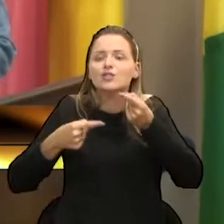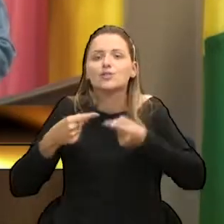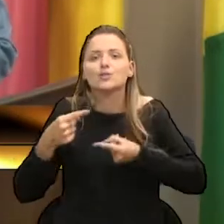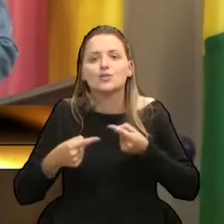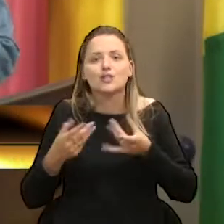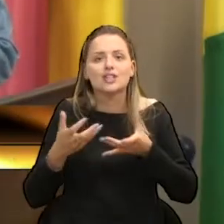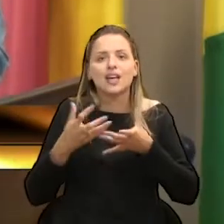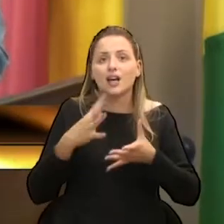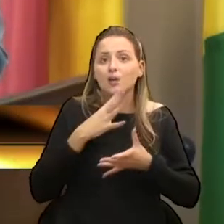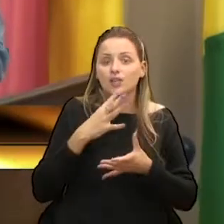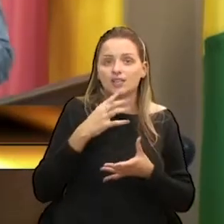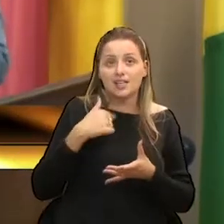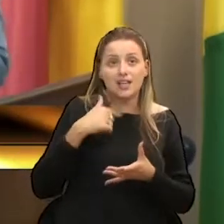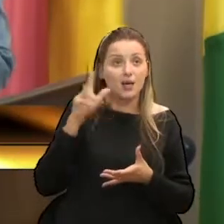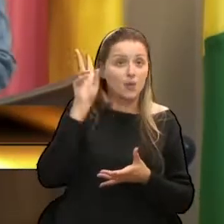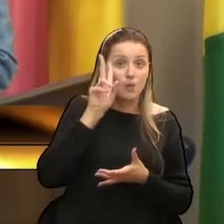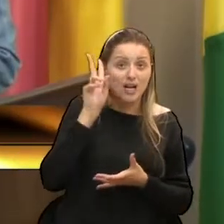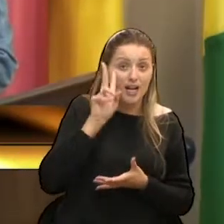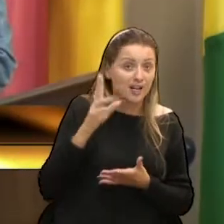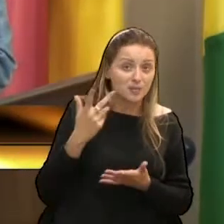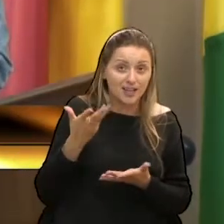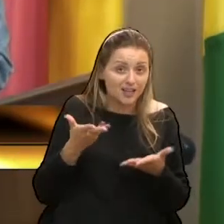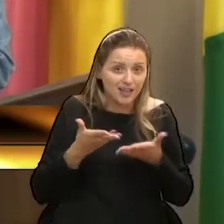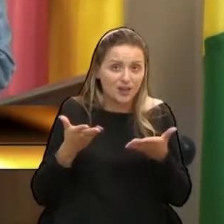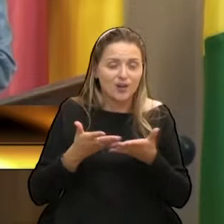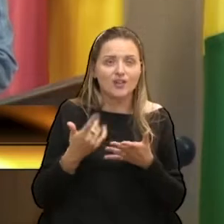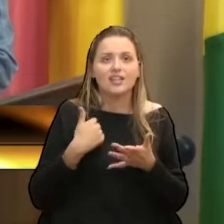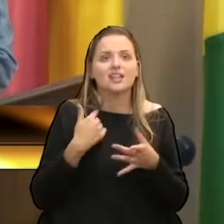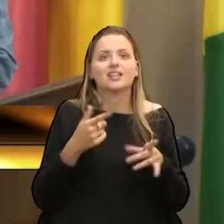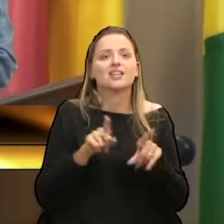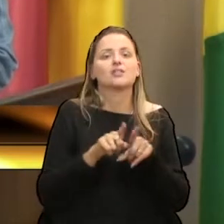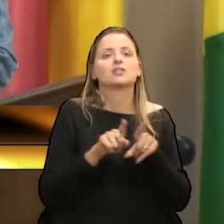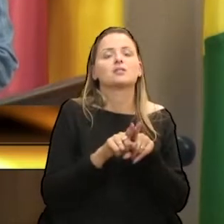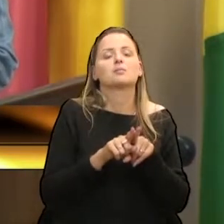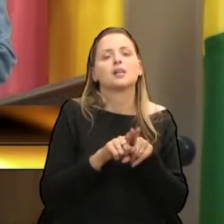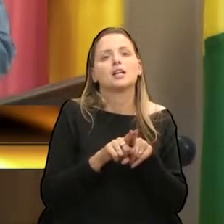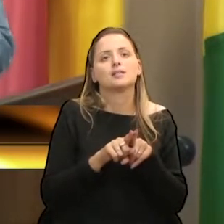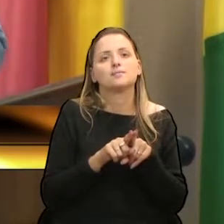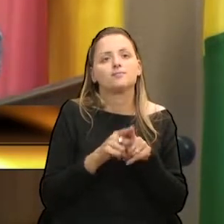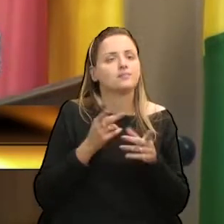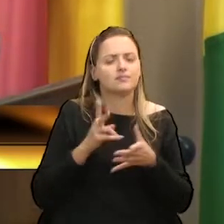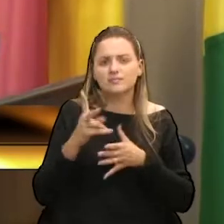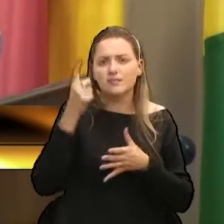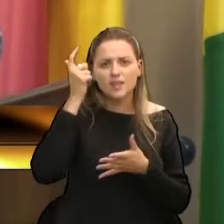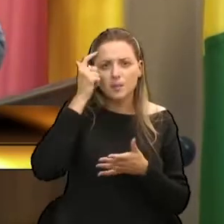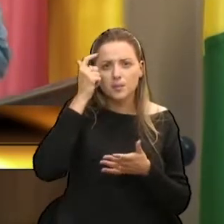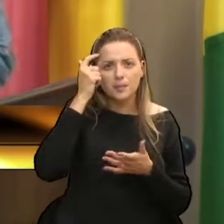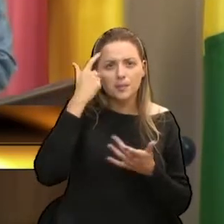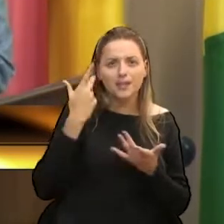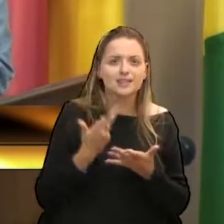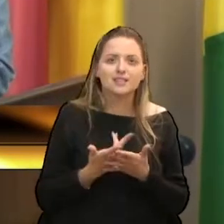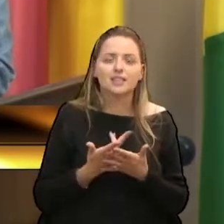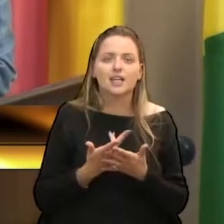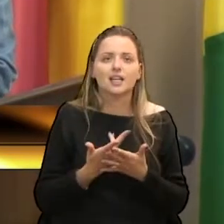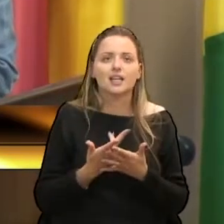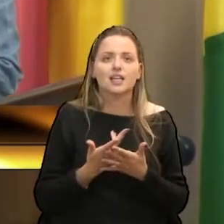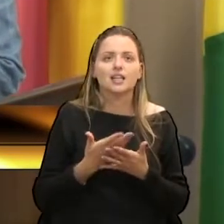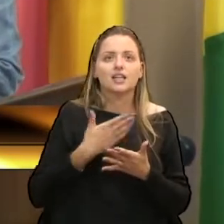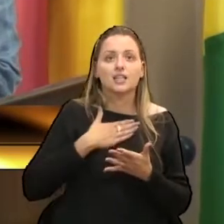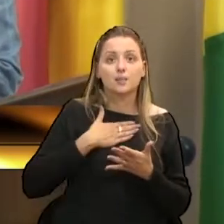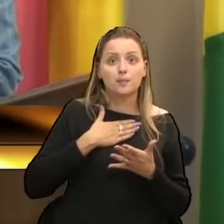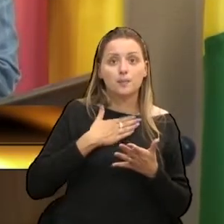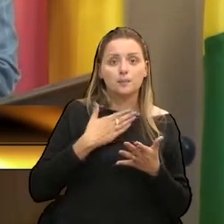uma das coisas que eu me lembro agora, e que também sempre me fez pensar muito a respeito da minha